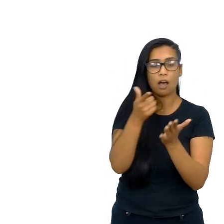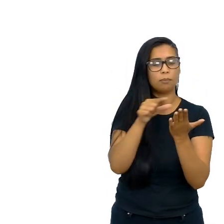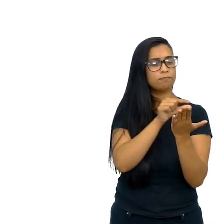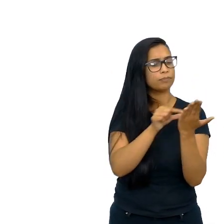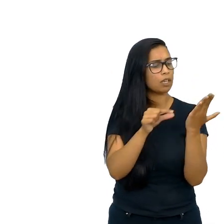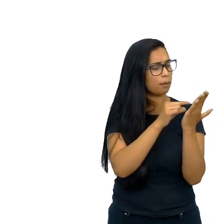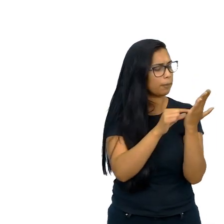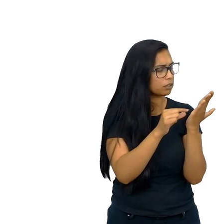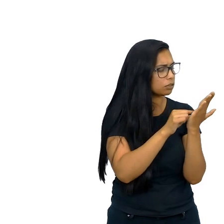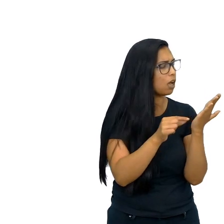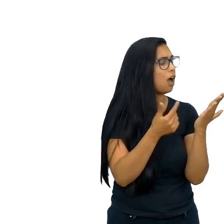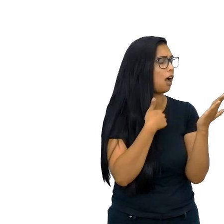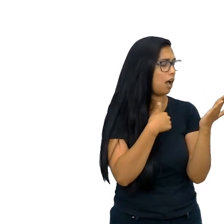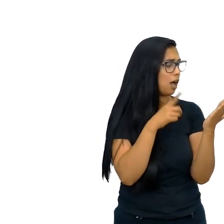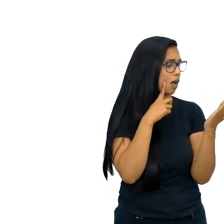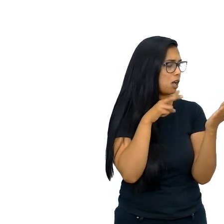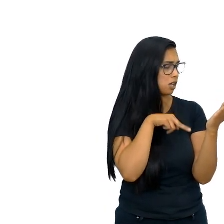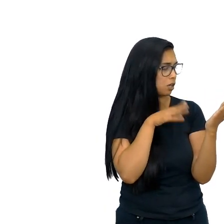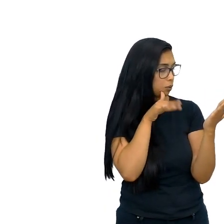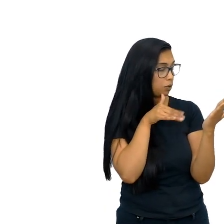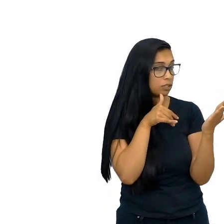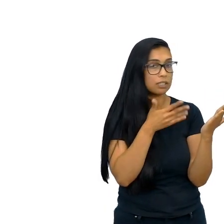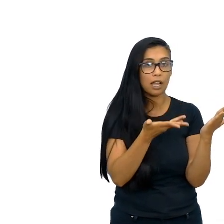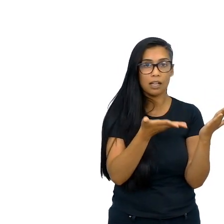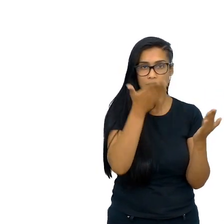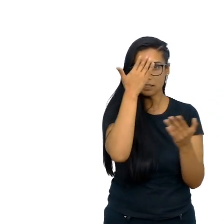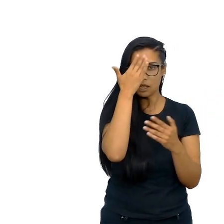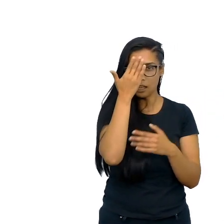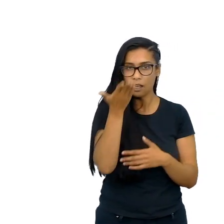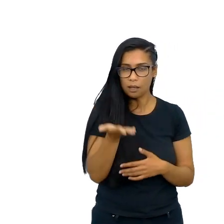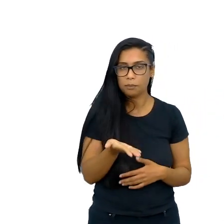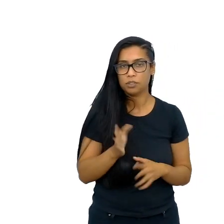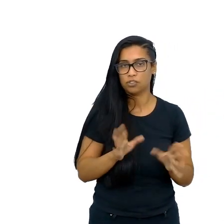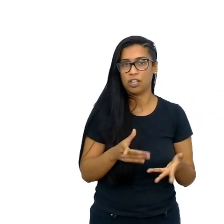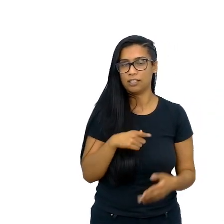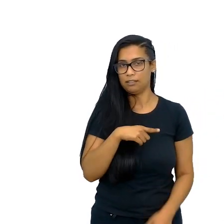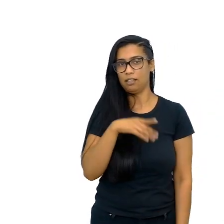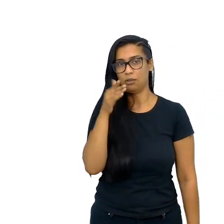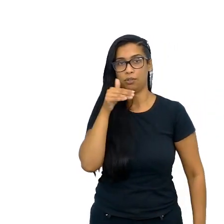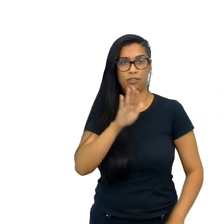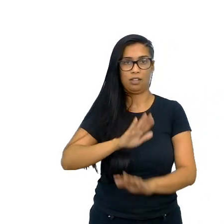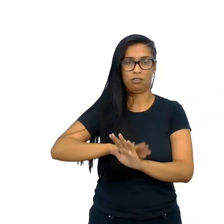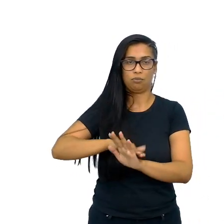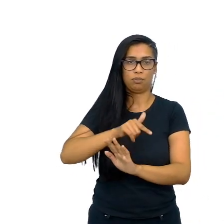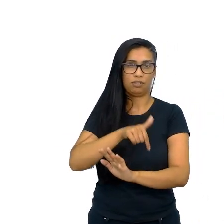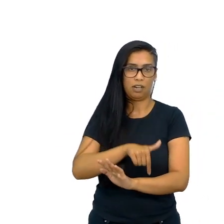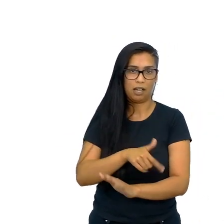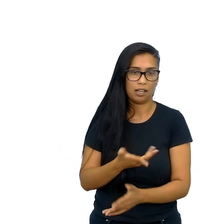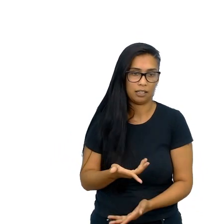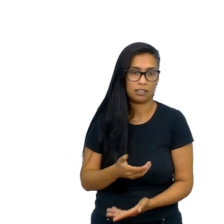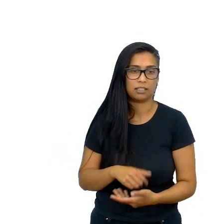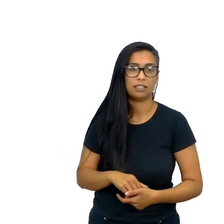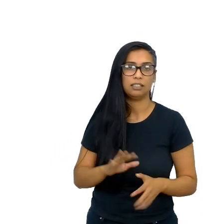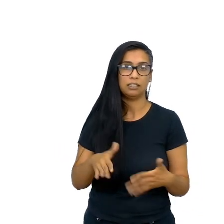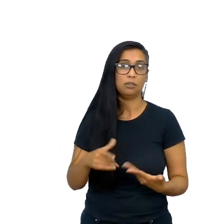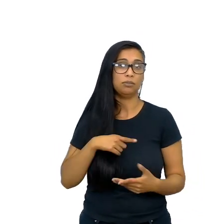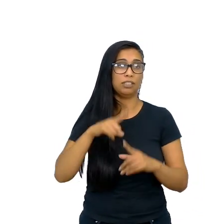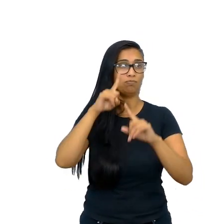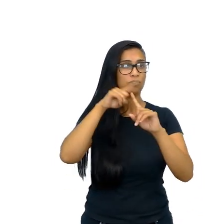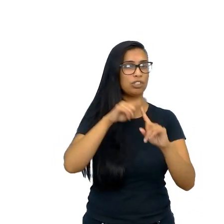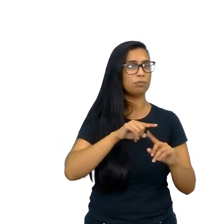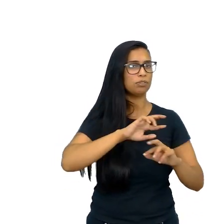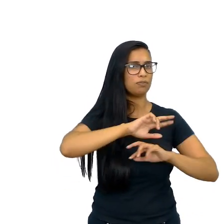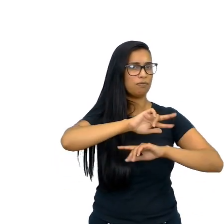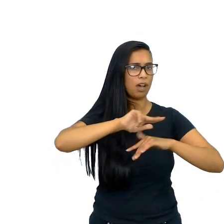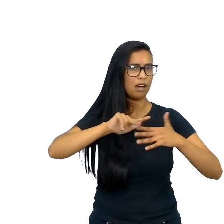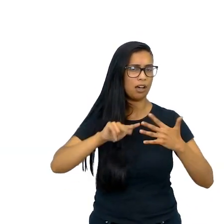questão editorial, dos textos de interesse, encaminhar o uso também da caneta, do marca-texto, né? Existem outras possibilidades